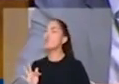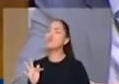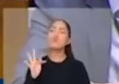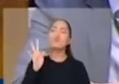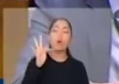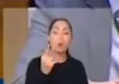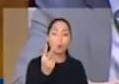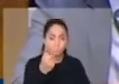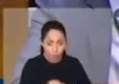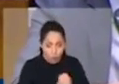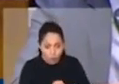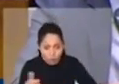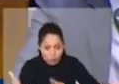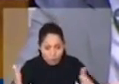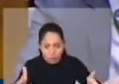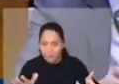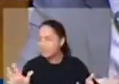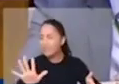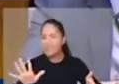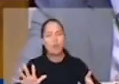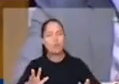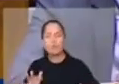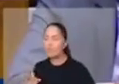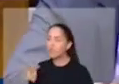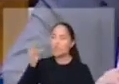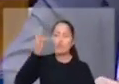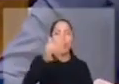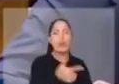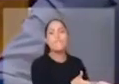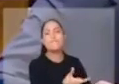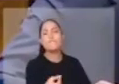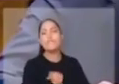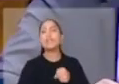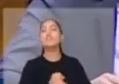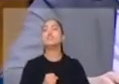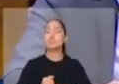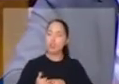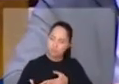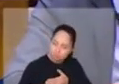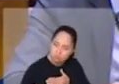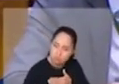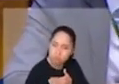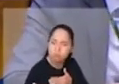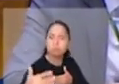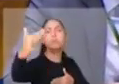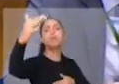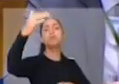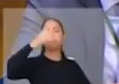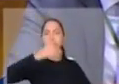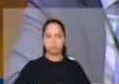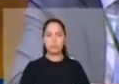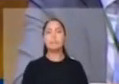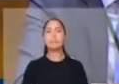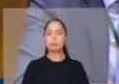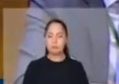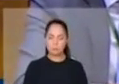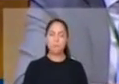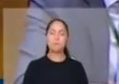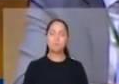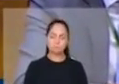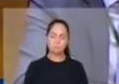próximos 2 anos, mas para os próximos 20 anos. Eu, de todos os anos, o